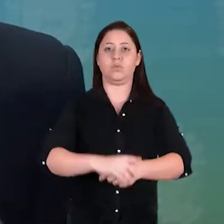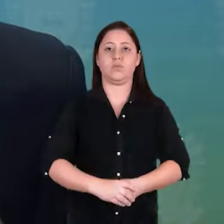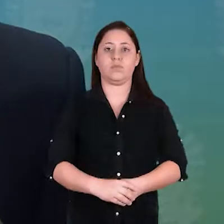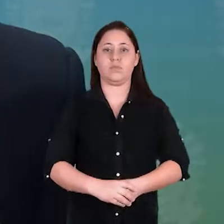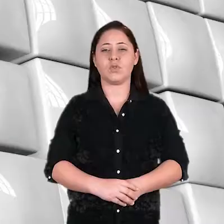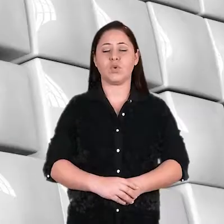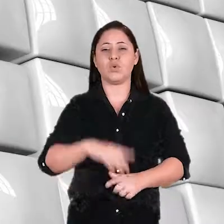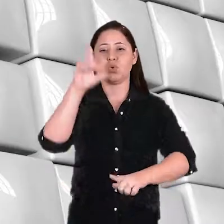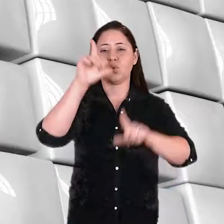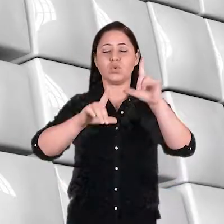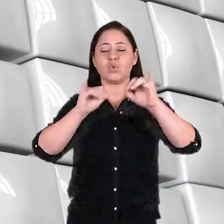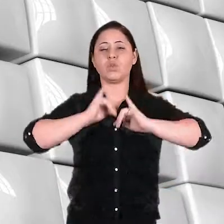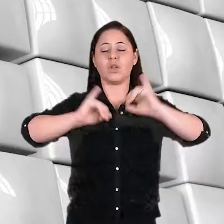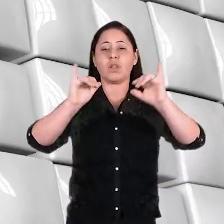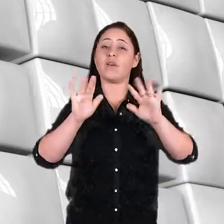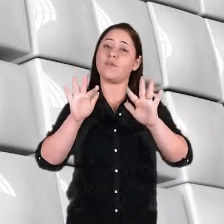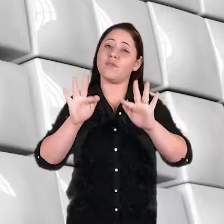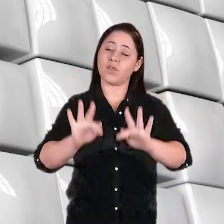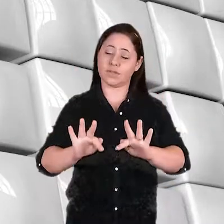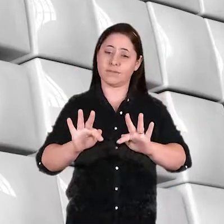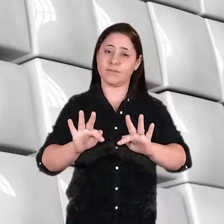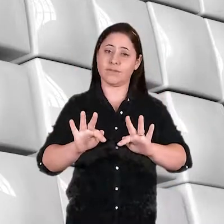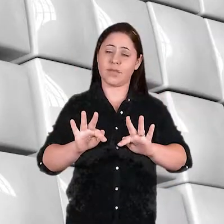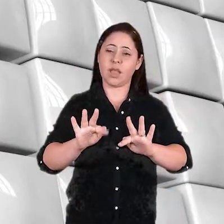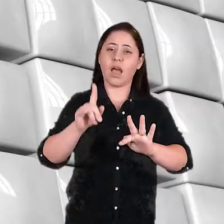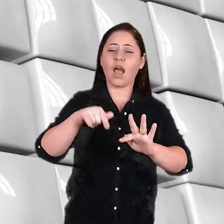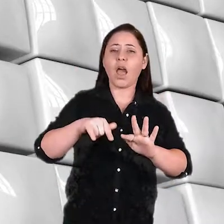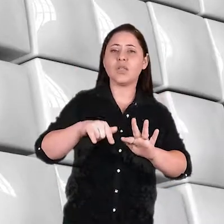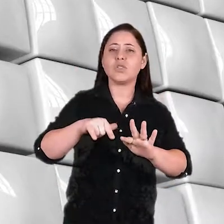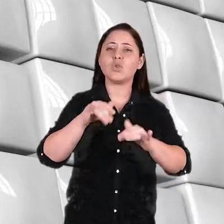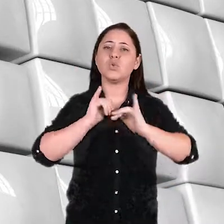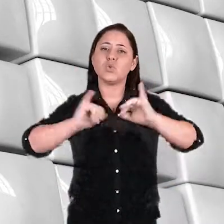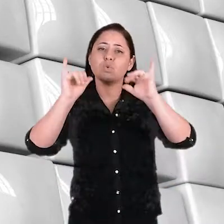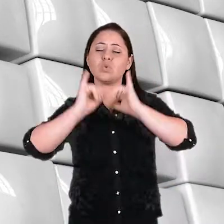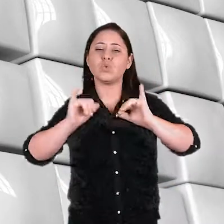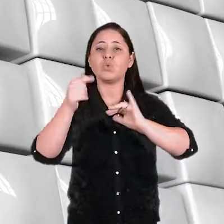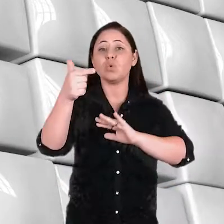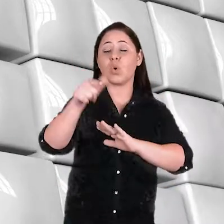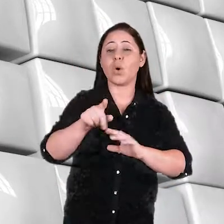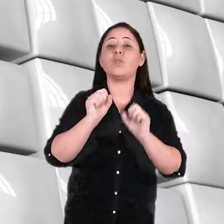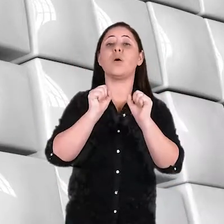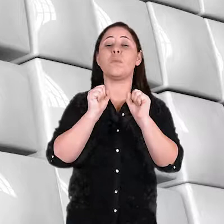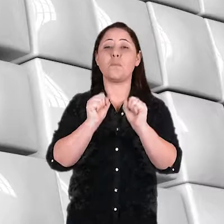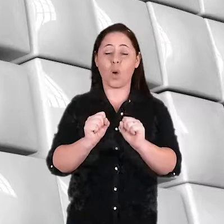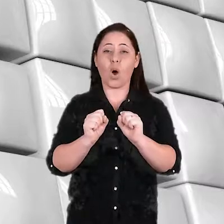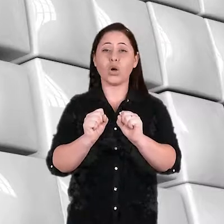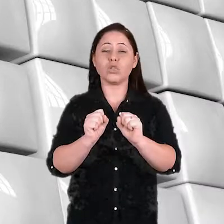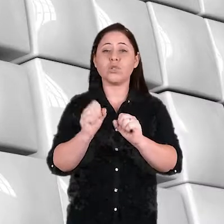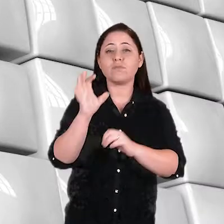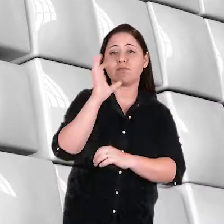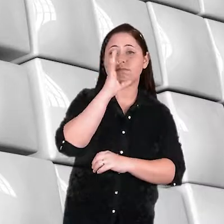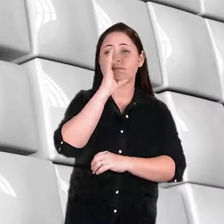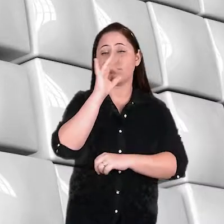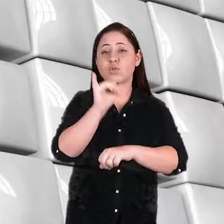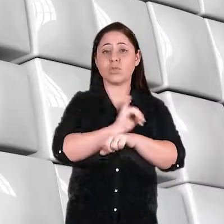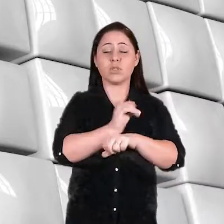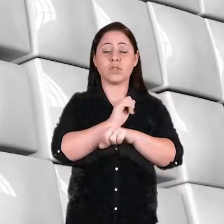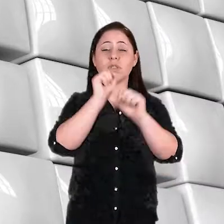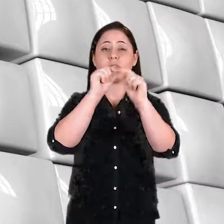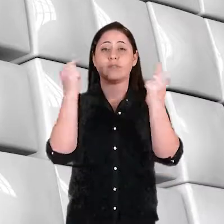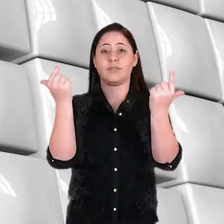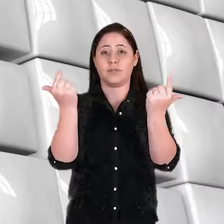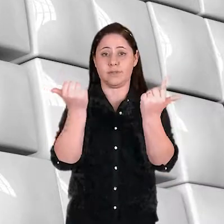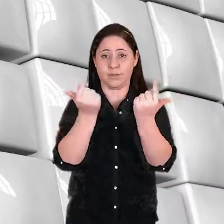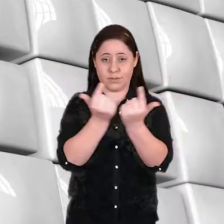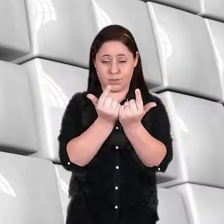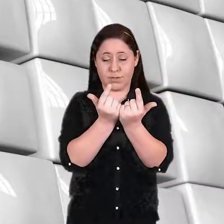comunidades indígenas. O Jornal Parlamentar fica por aqui. Estas e outras reportagens você pode conferir no